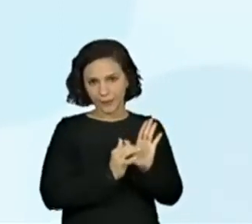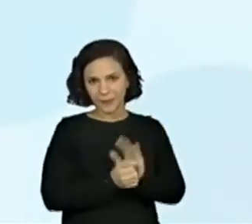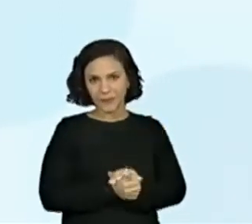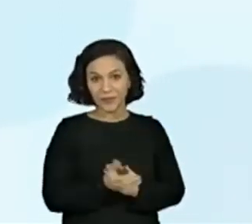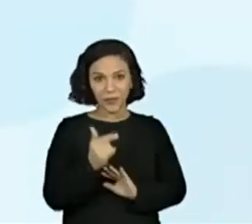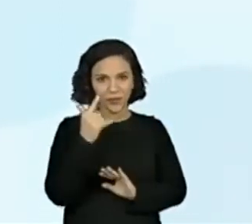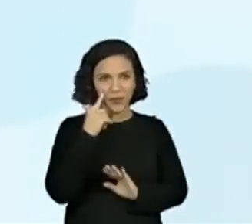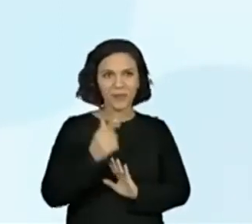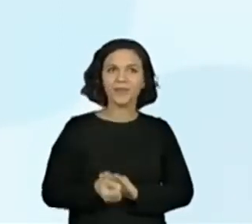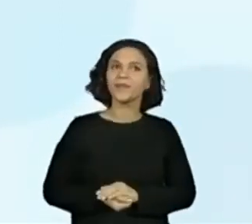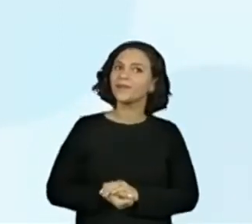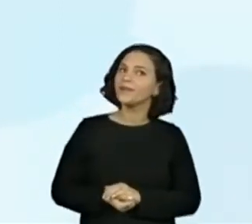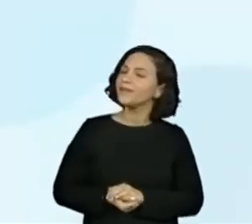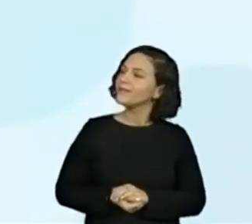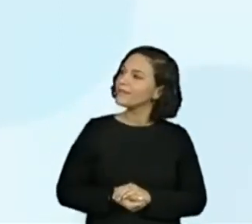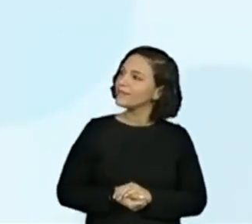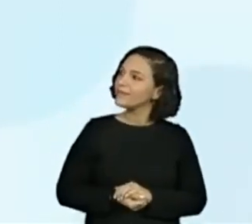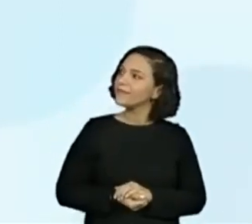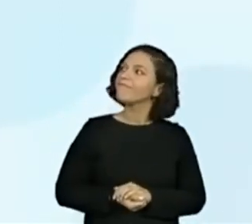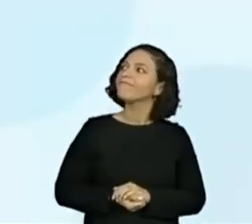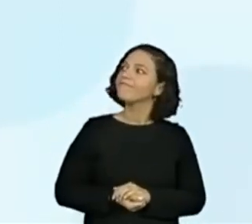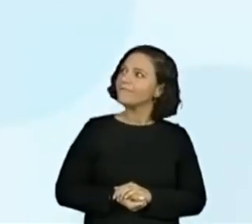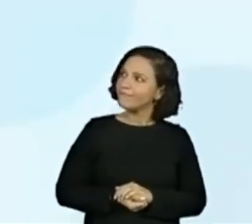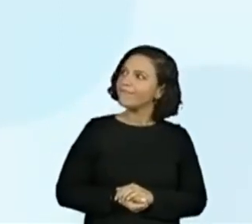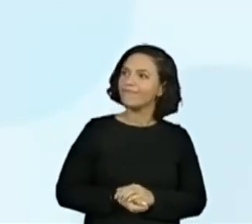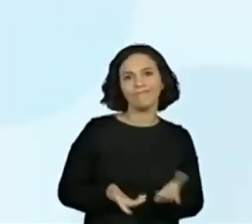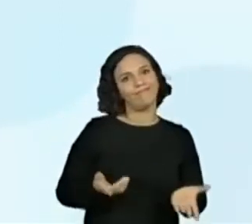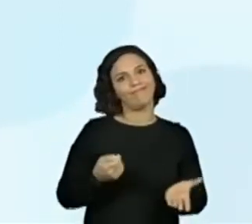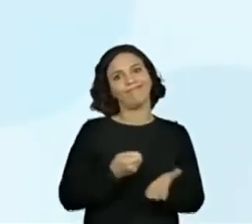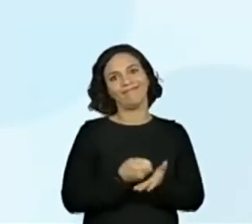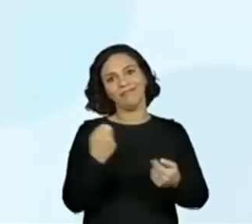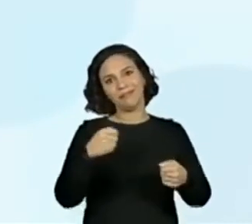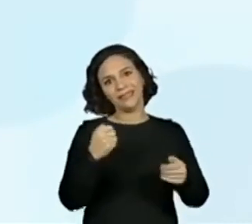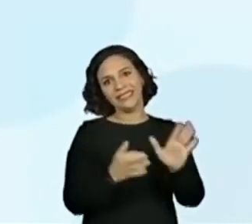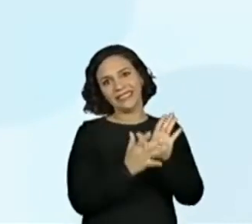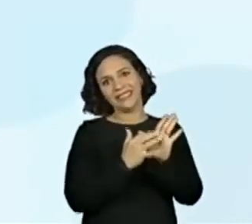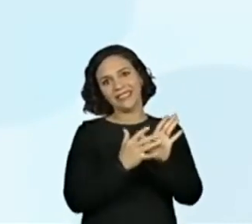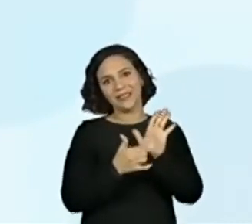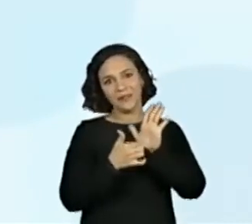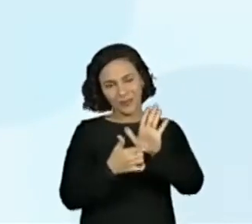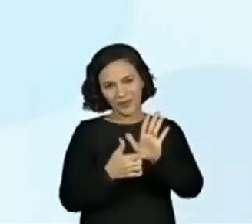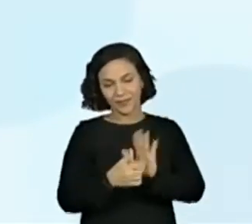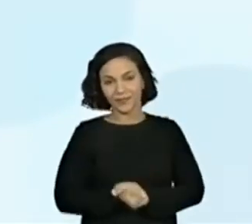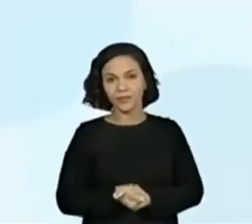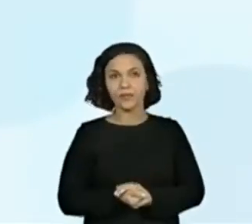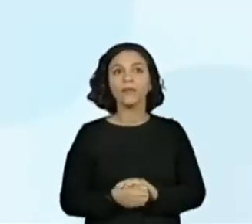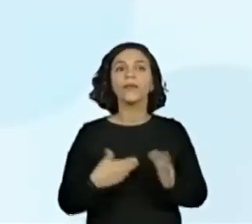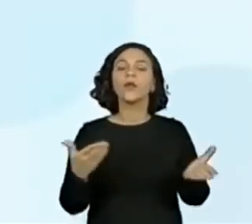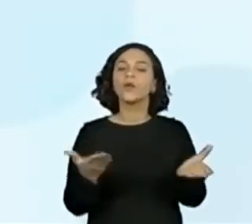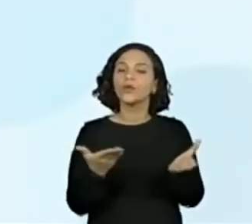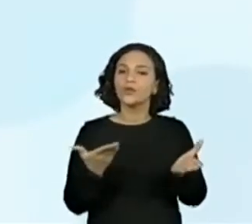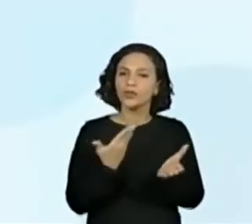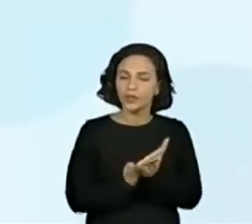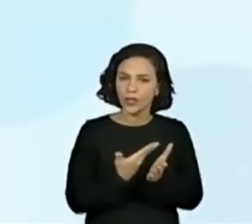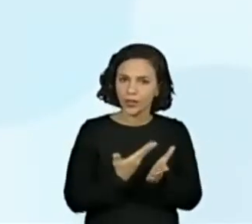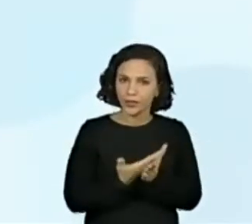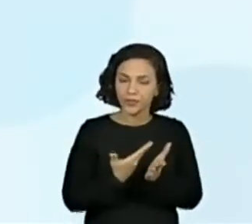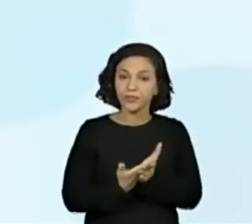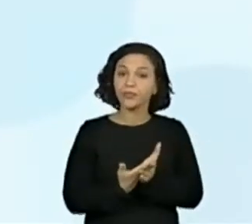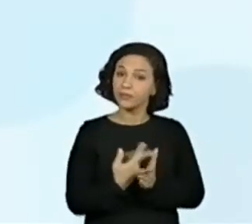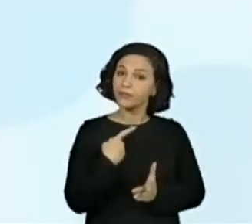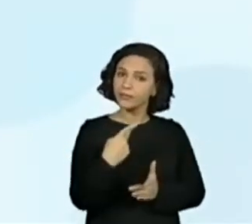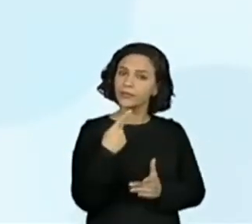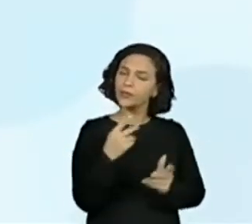Olha só. A calculadora não poderia faltar, não é mesmo? Então, nesta aula, nós vamos